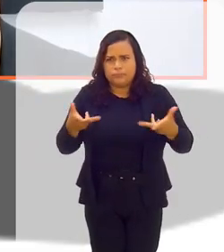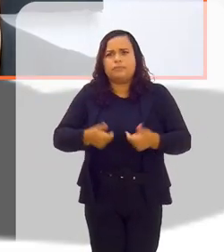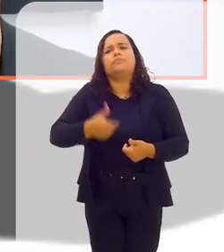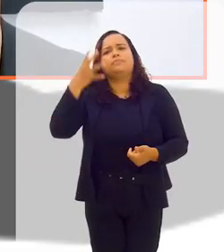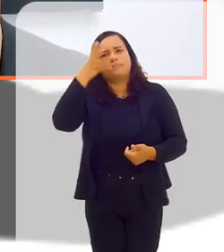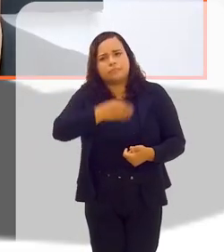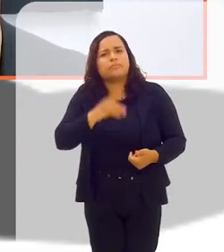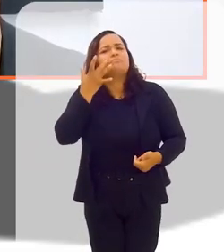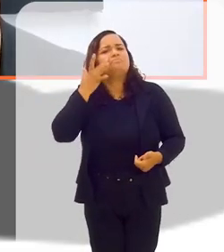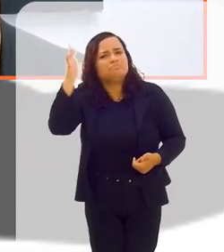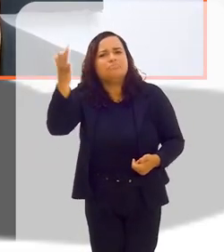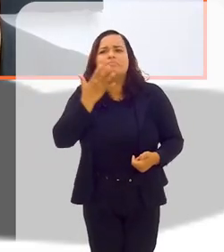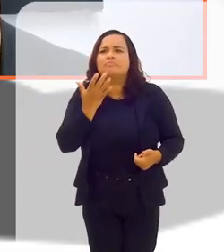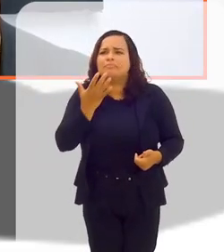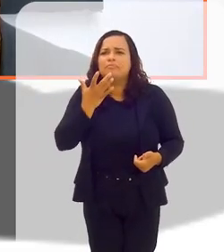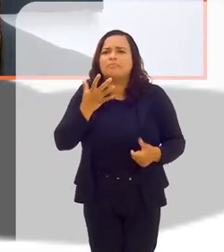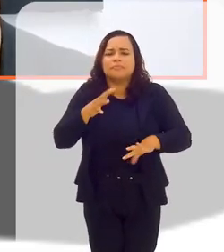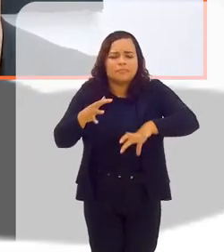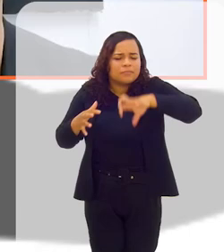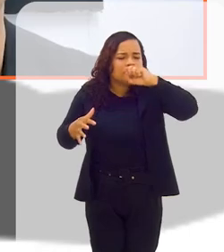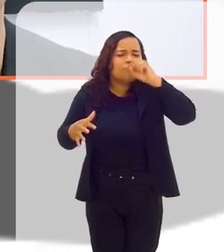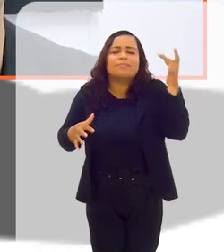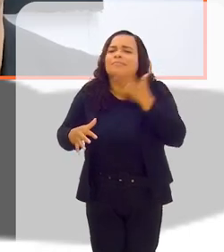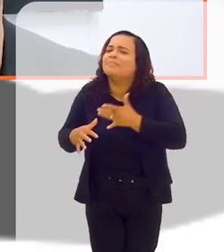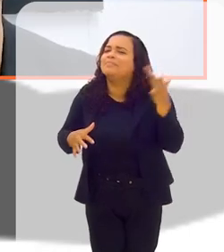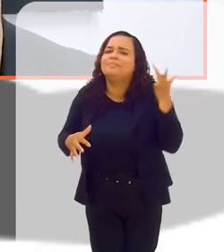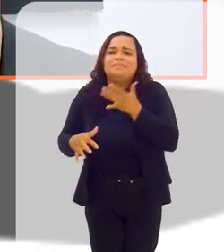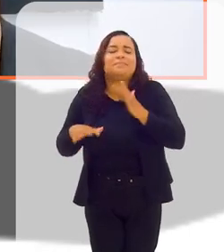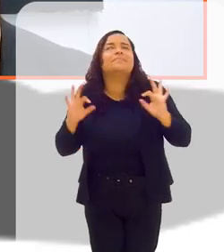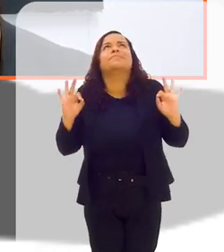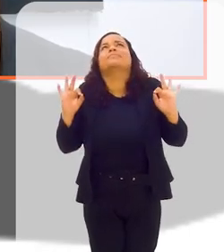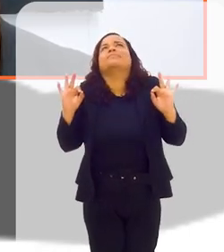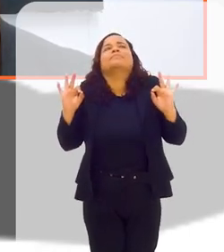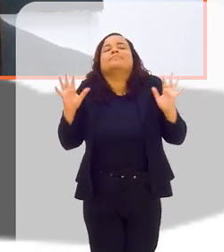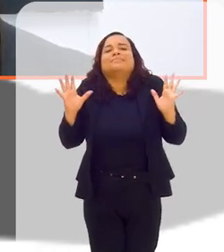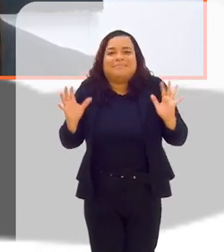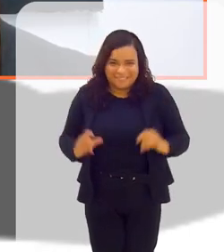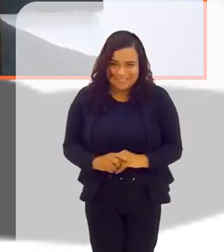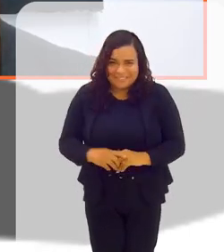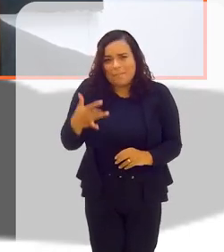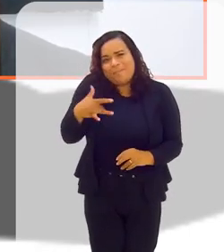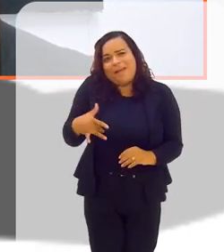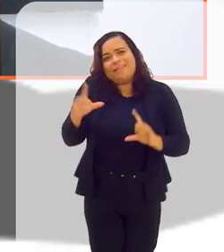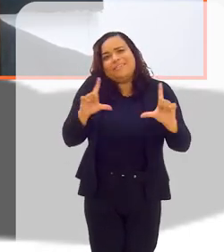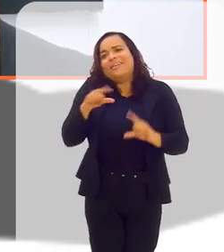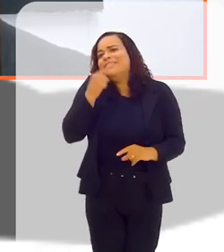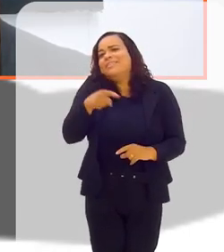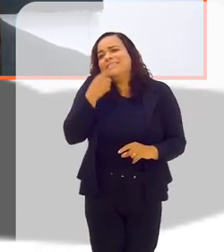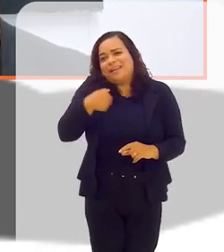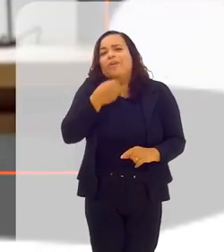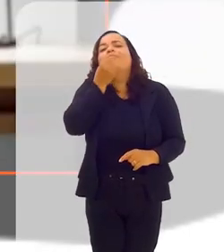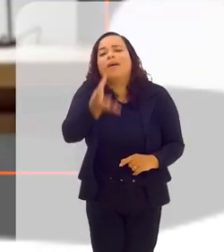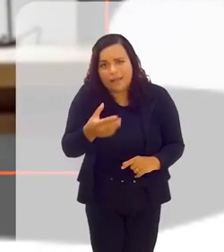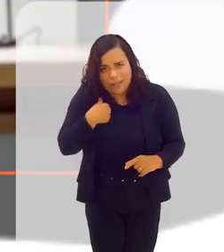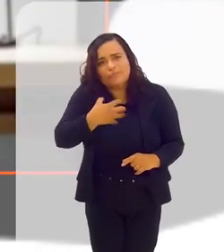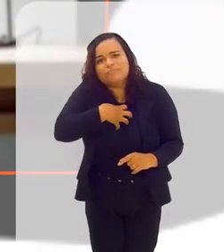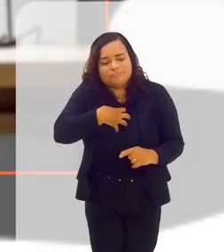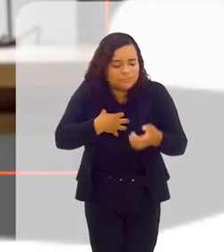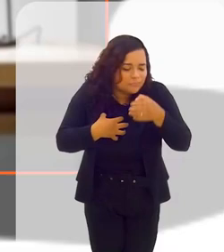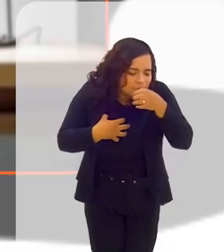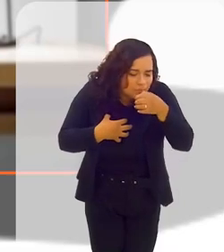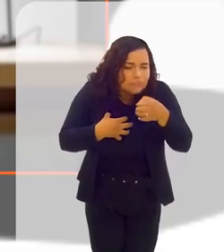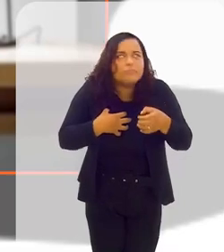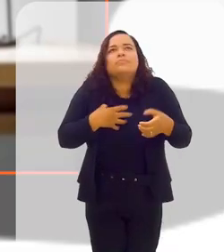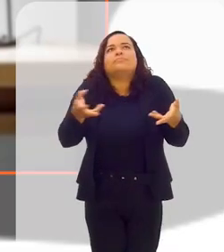excelência, dourado, cheiroso demais, né? É uma pena a televisão, então eu estou dando o meu testemunho